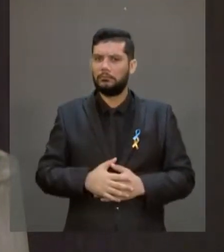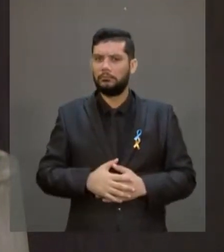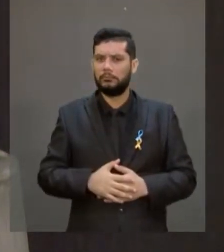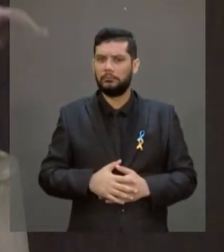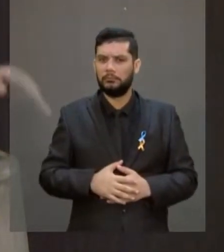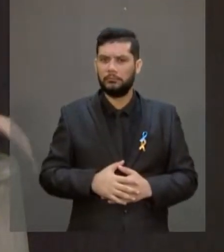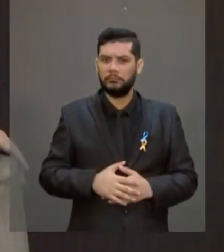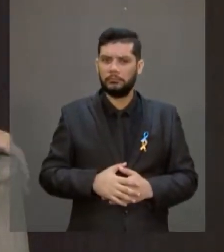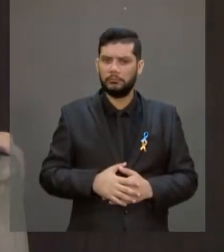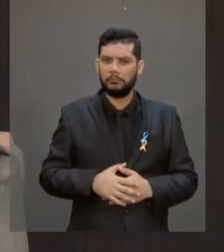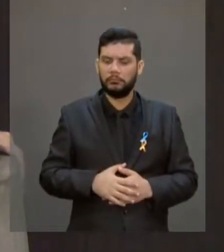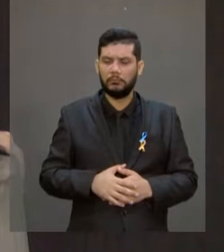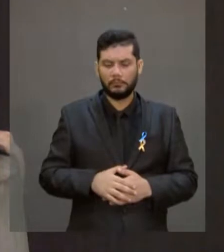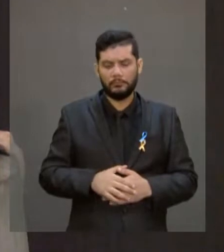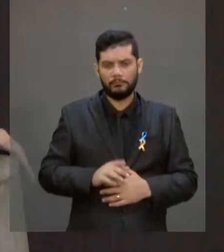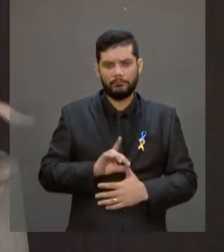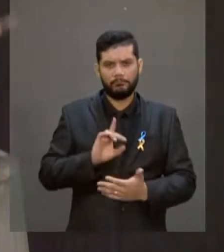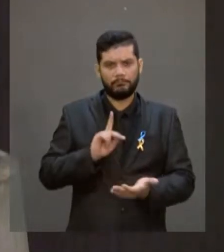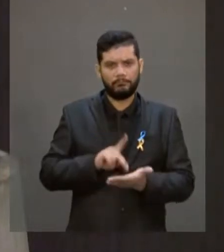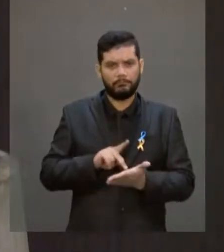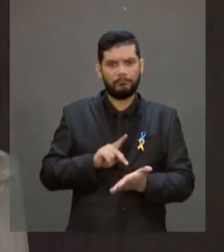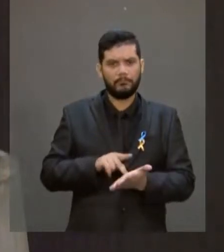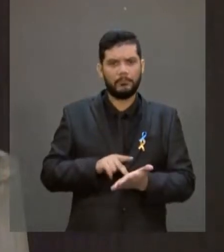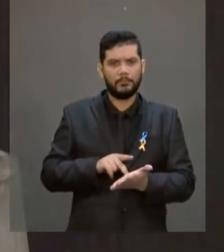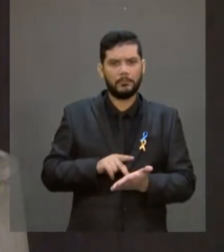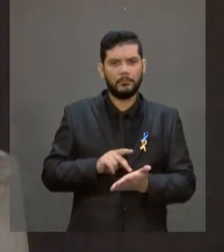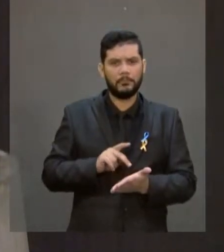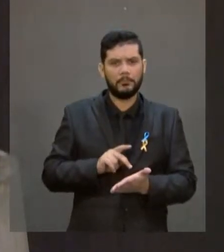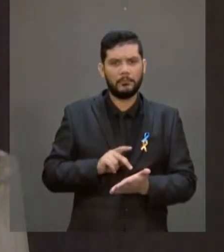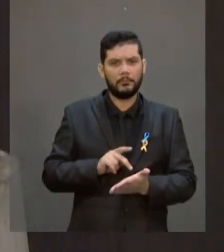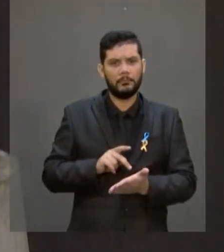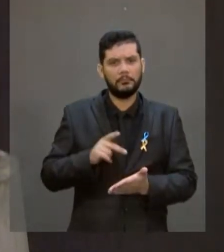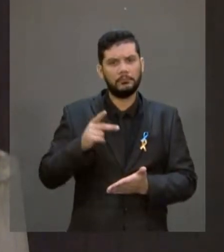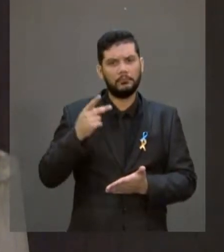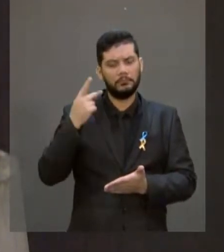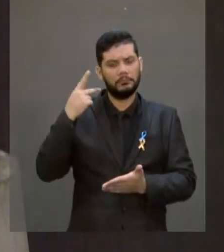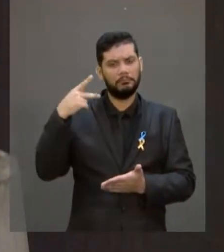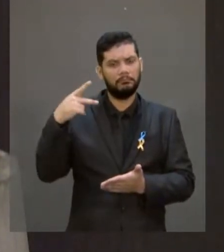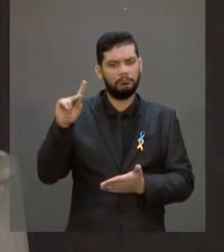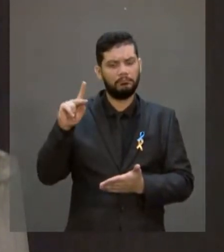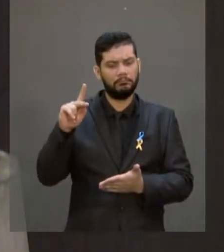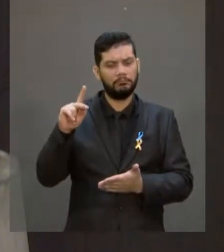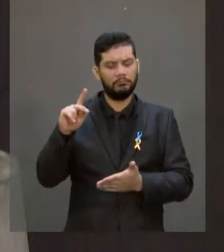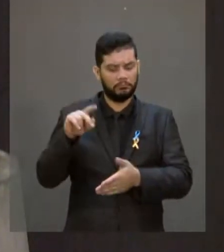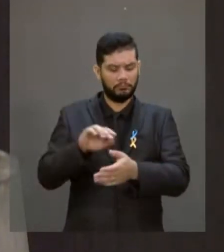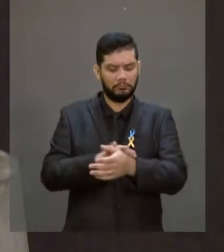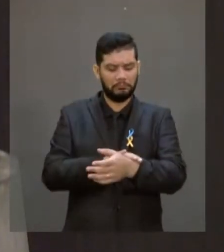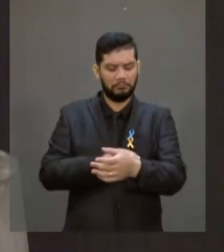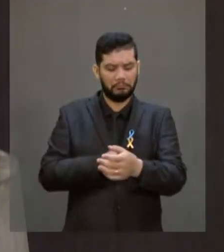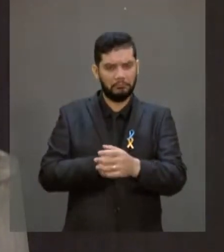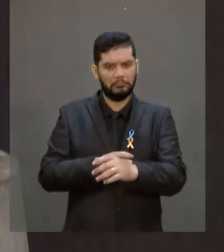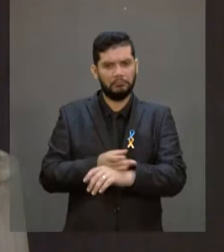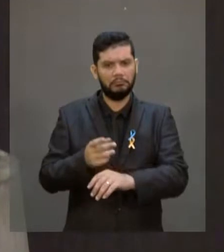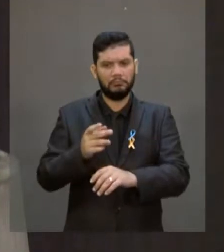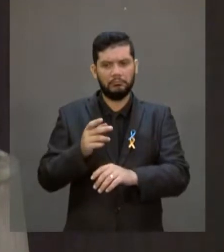a melhor das maneiras, que é por causa da sua agenda de viagens ao exterior.